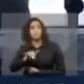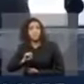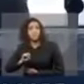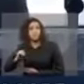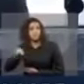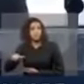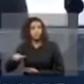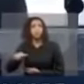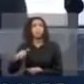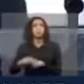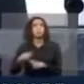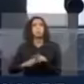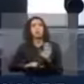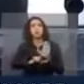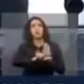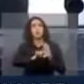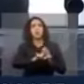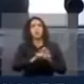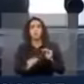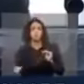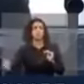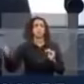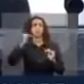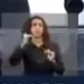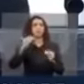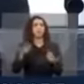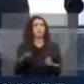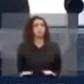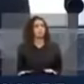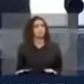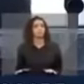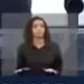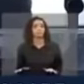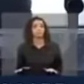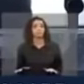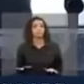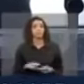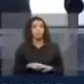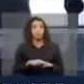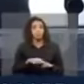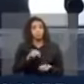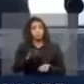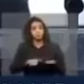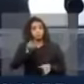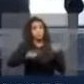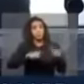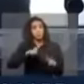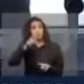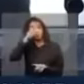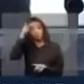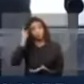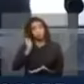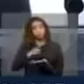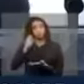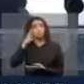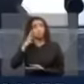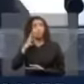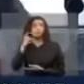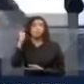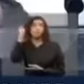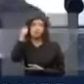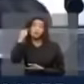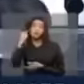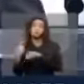da legalidade, que ultrapassa a letra da lei, permitindo ao julgador tornar-se simpatizante